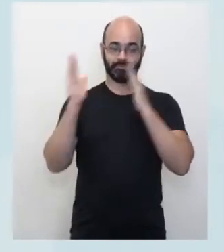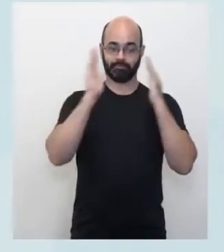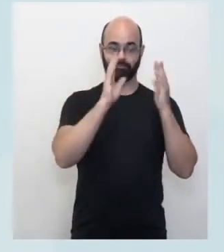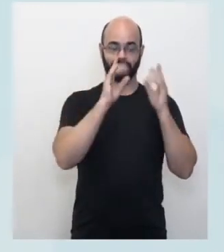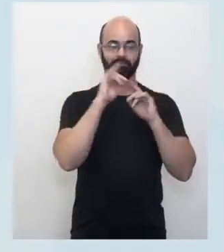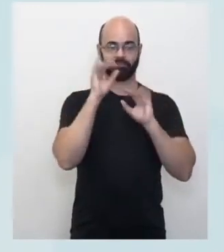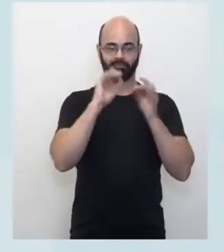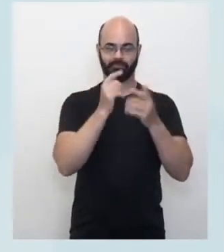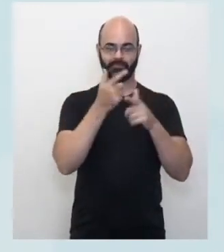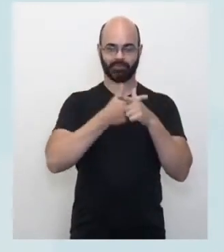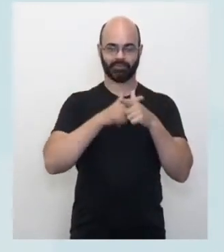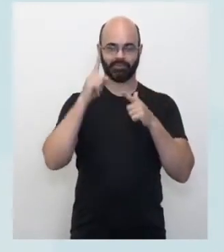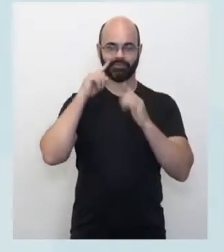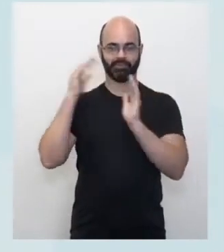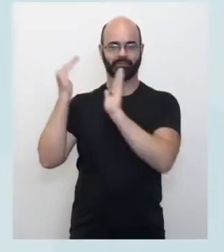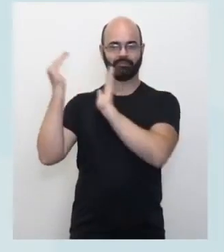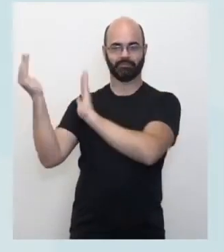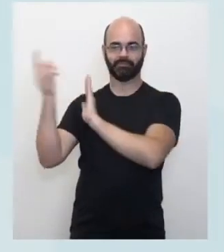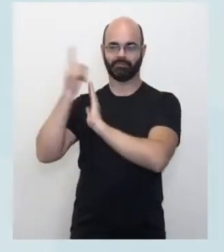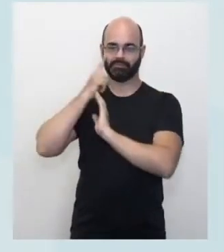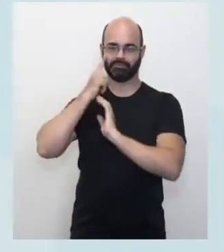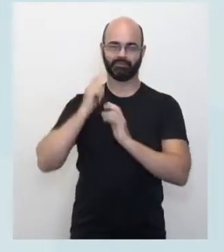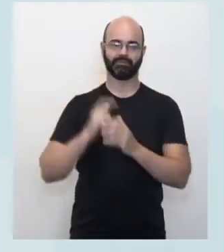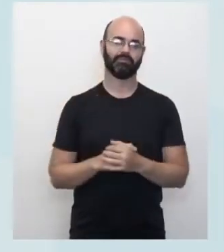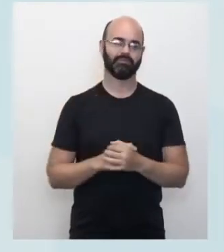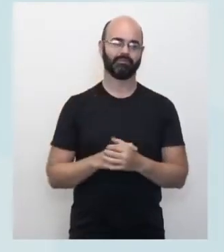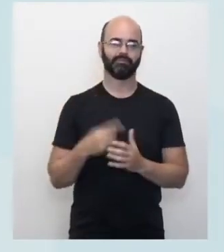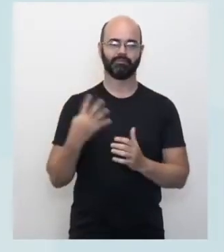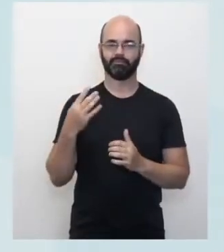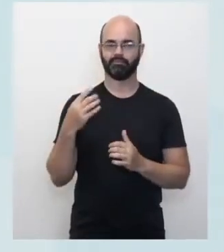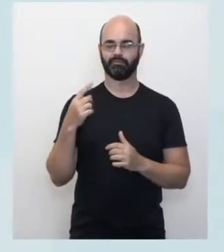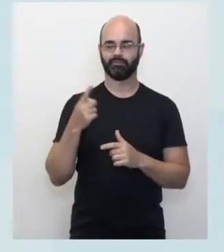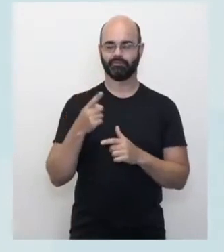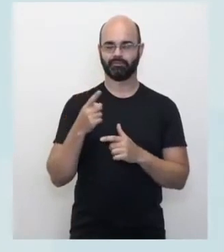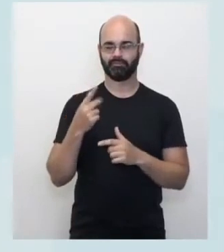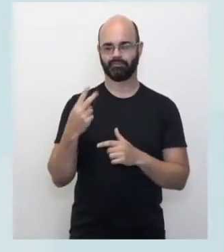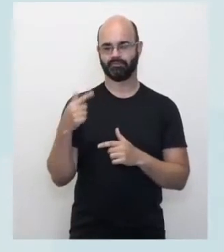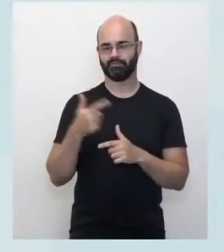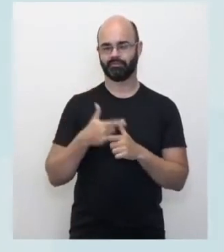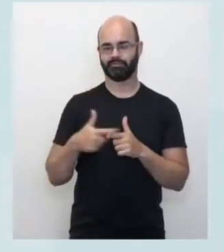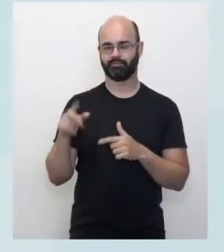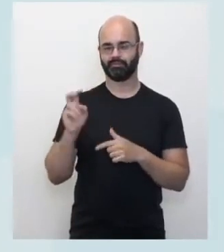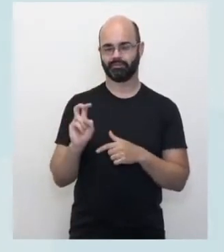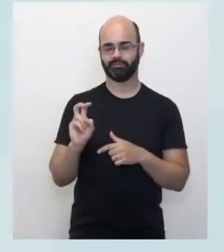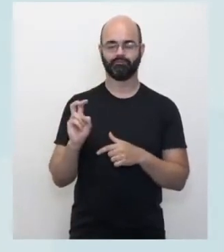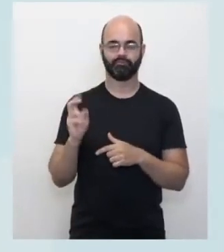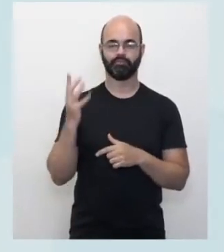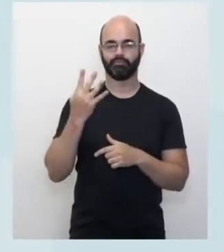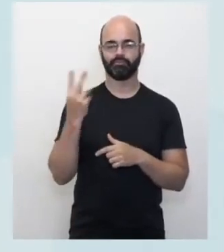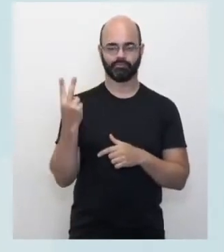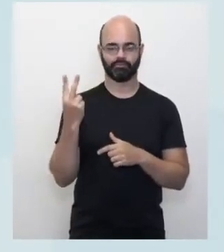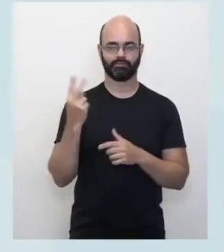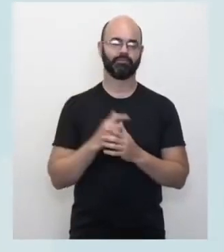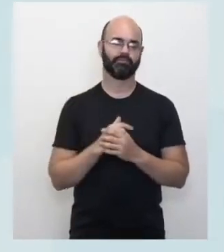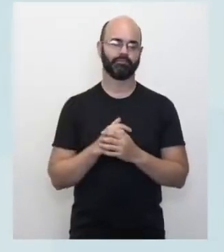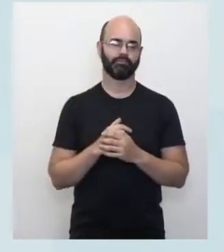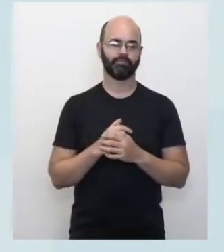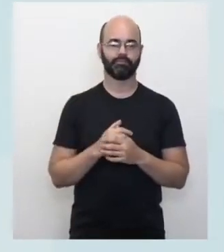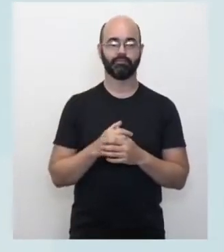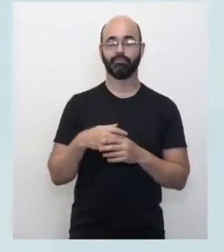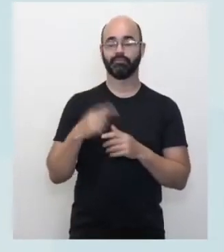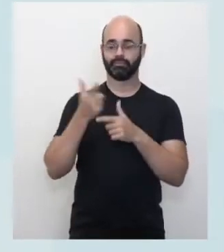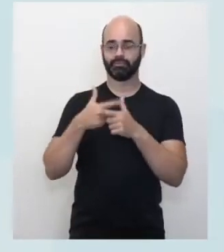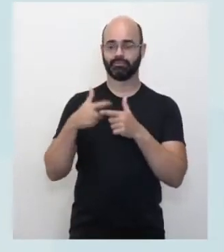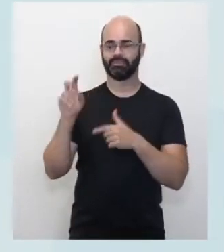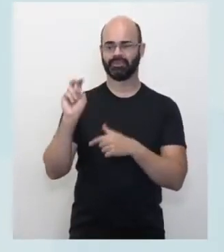427 dividido por 5. Aí 4 é muito pouco, pego 42. Tabuada do 5 tem